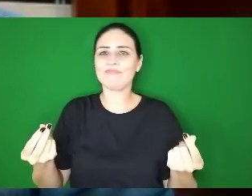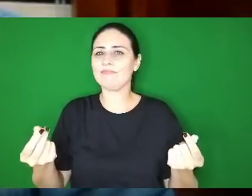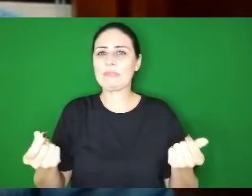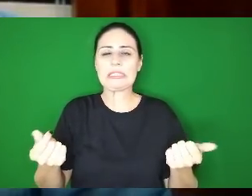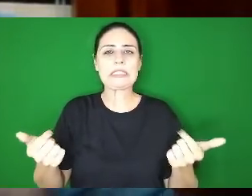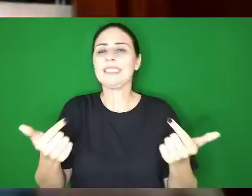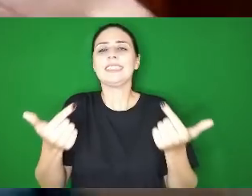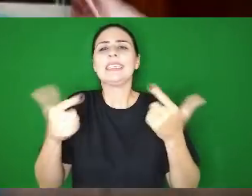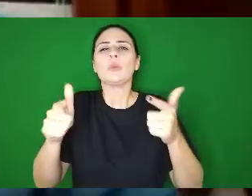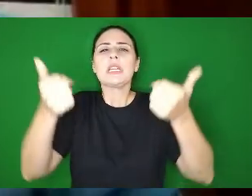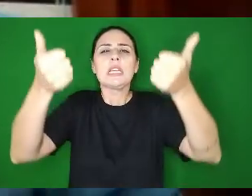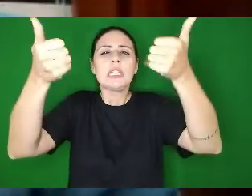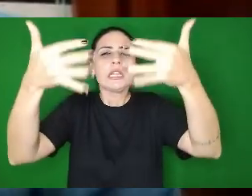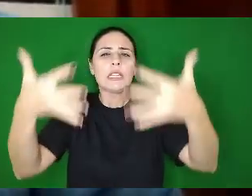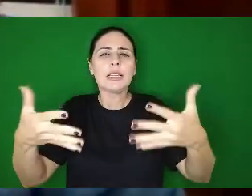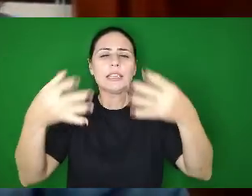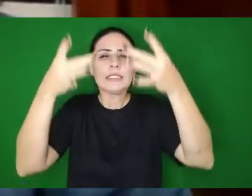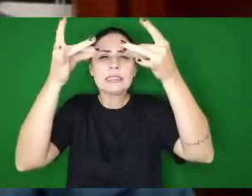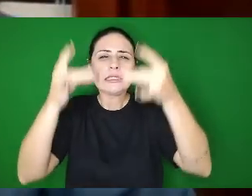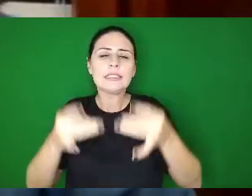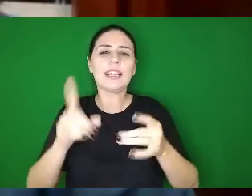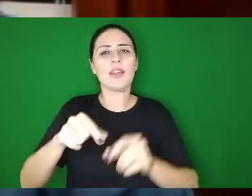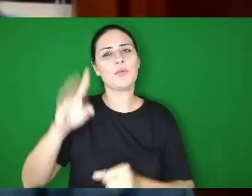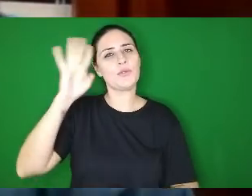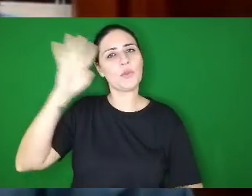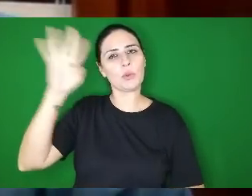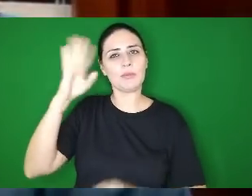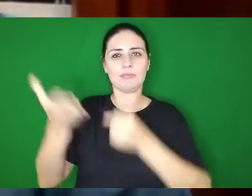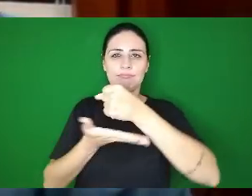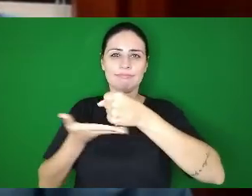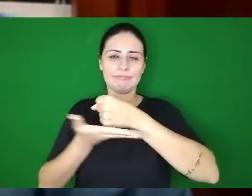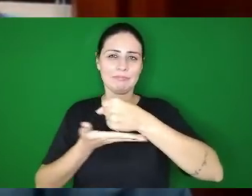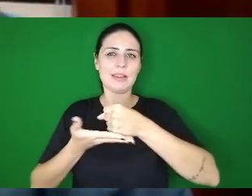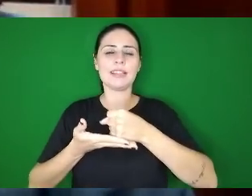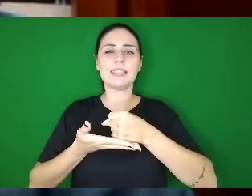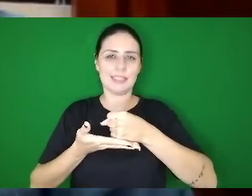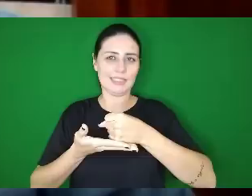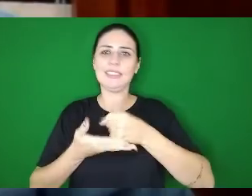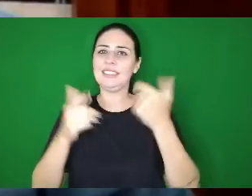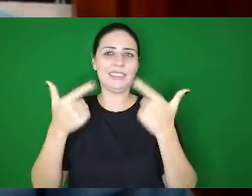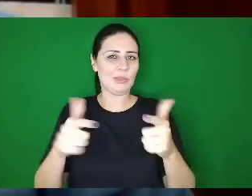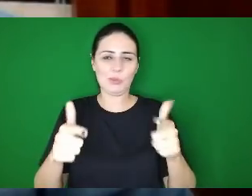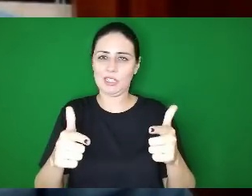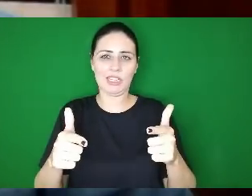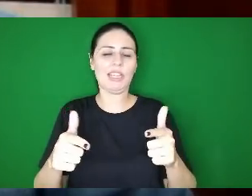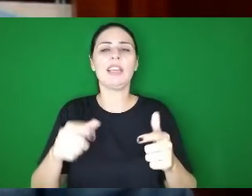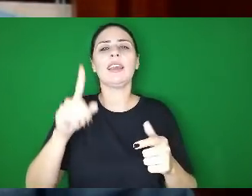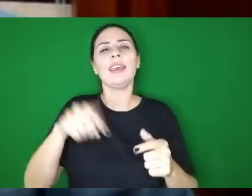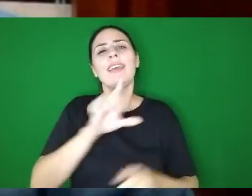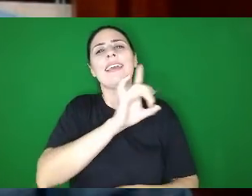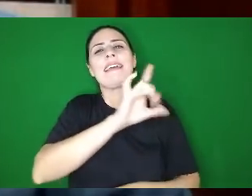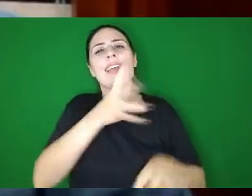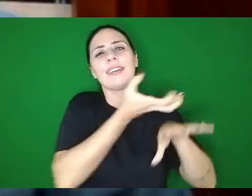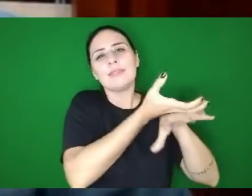ela não explicita uma fundamentação teórica. A gente pode olhar cada componente curricular tem